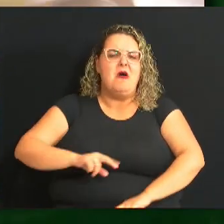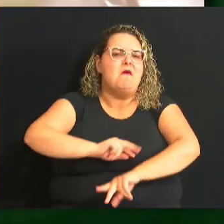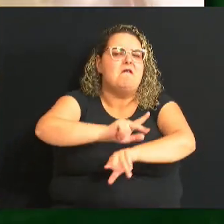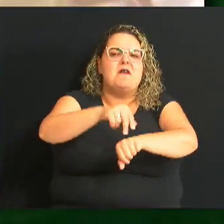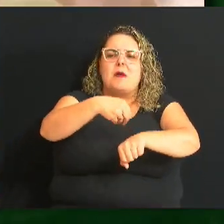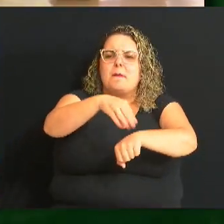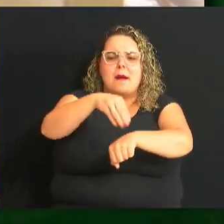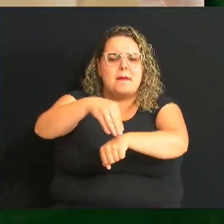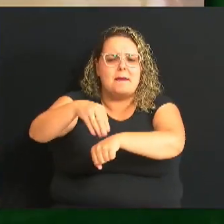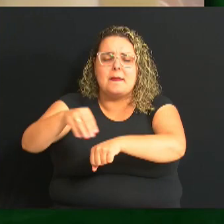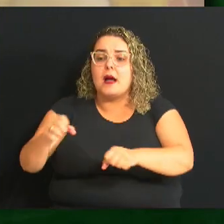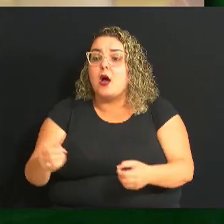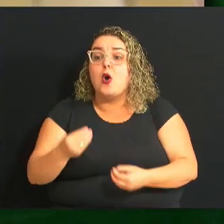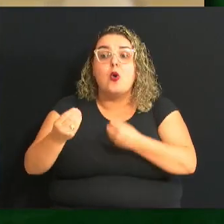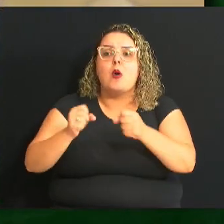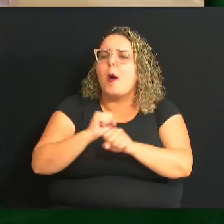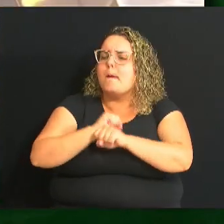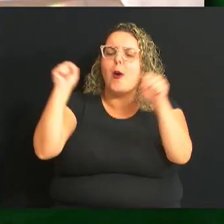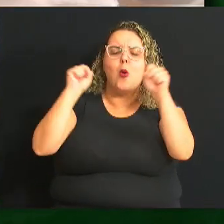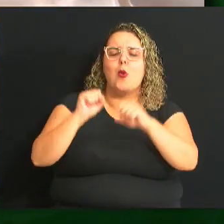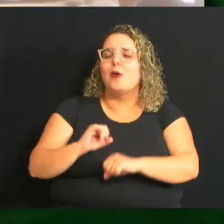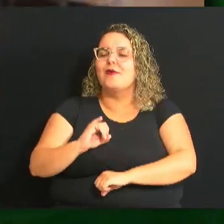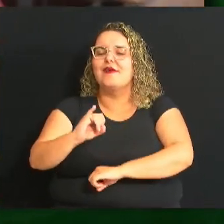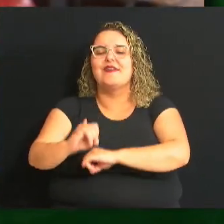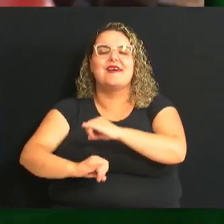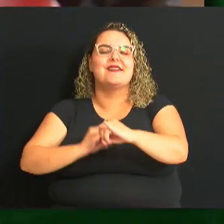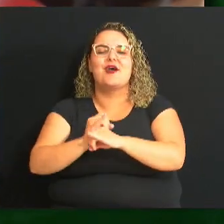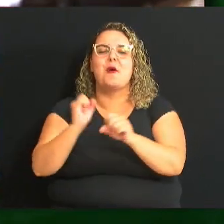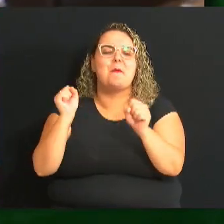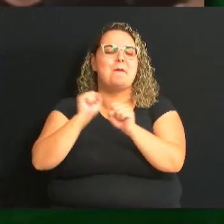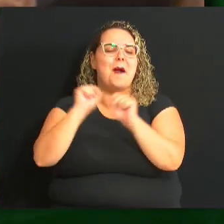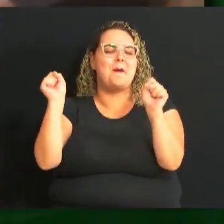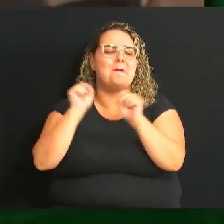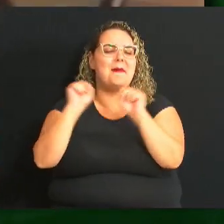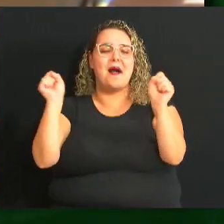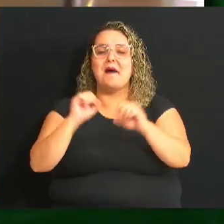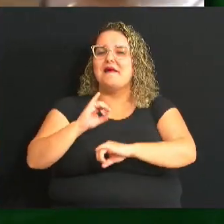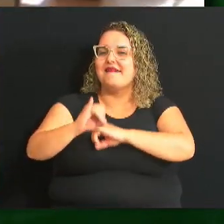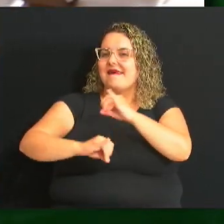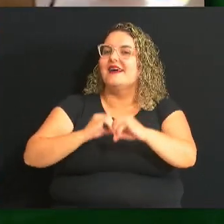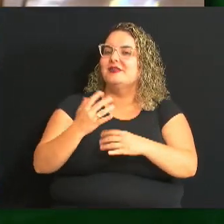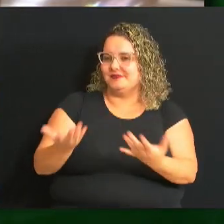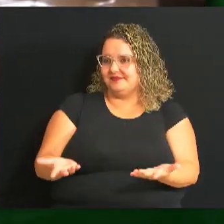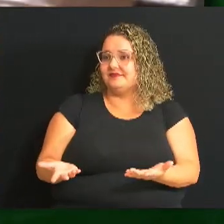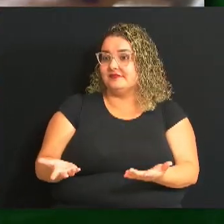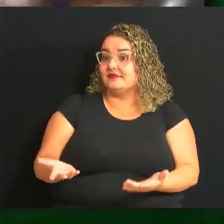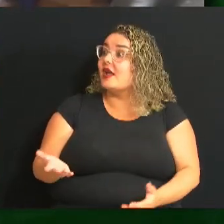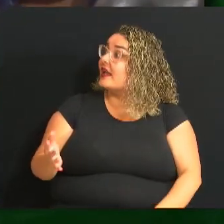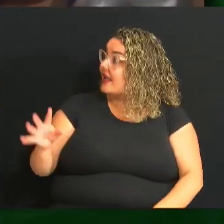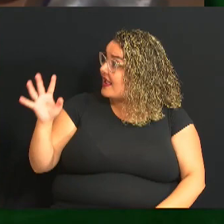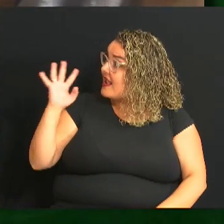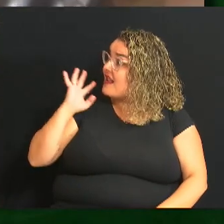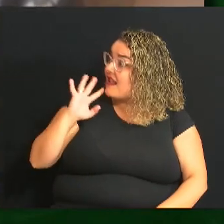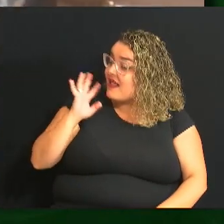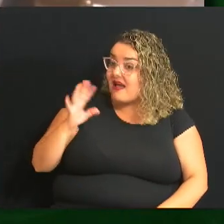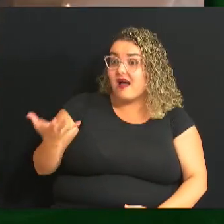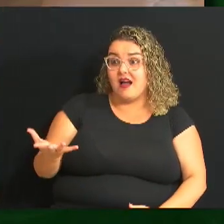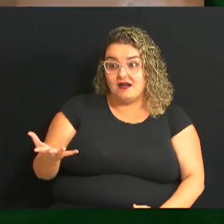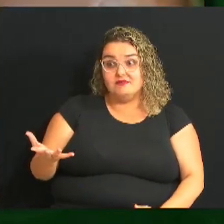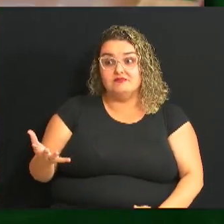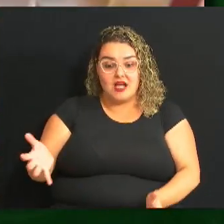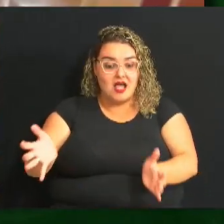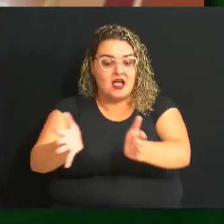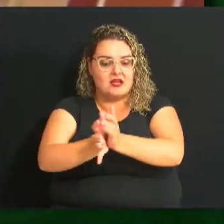na internet. Olha só que bacana. Né? Então são meninas que se interessaram pela carreira de marketing, que também é interessante. Sim, né? Uma equipe esportiva precisa disso